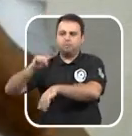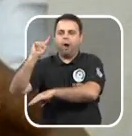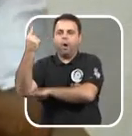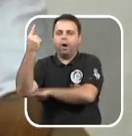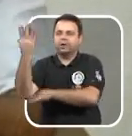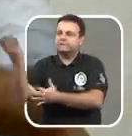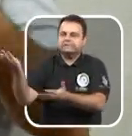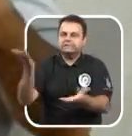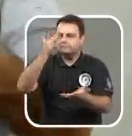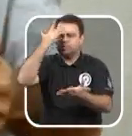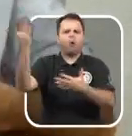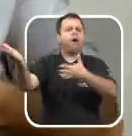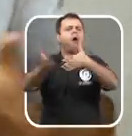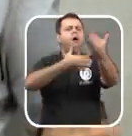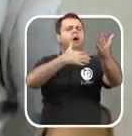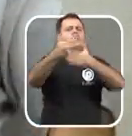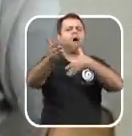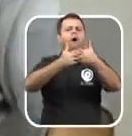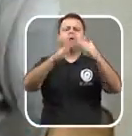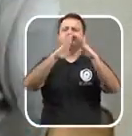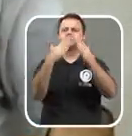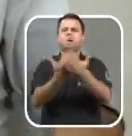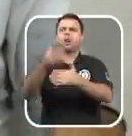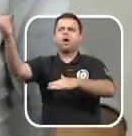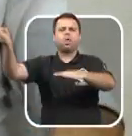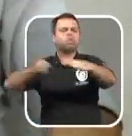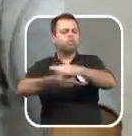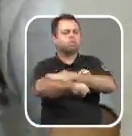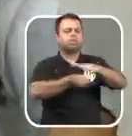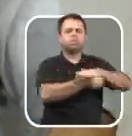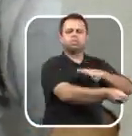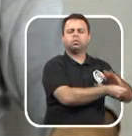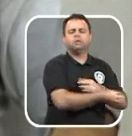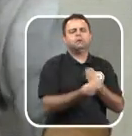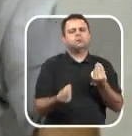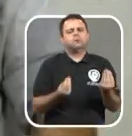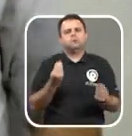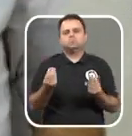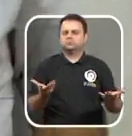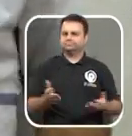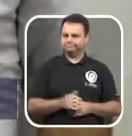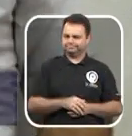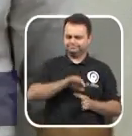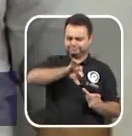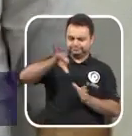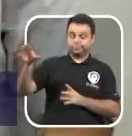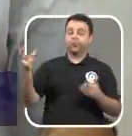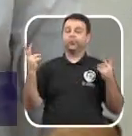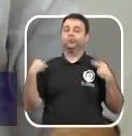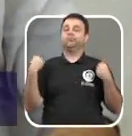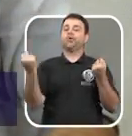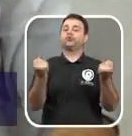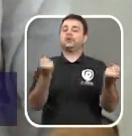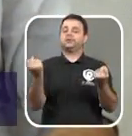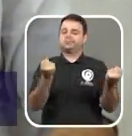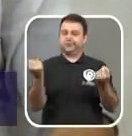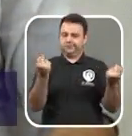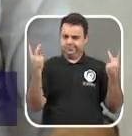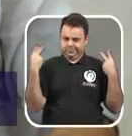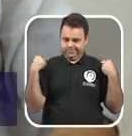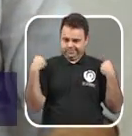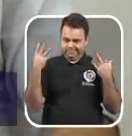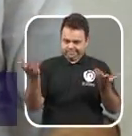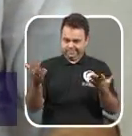quem nós estamos colocando dentro. Você não sabe quem você está colocando dentro da escola. Vamos para o motorista. Um motorista,